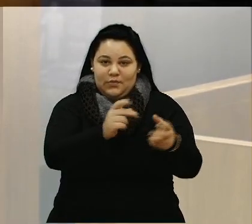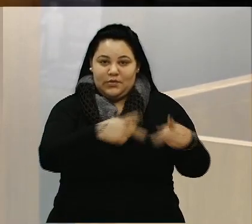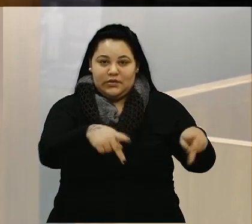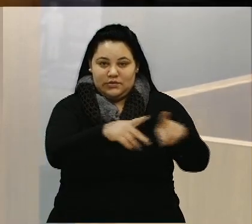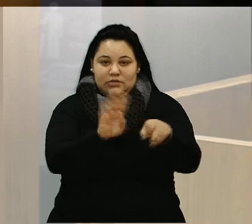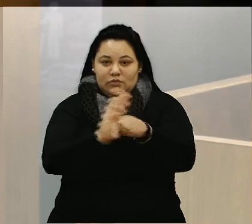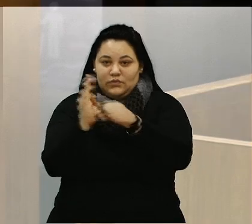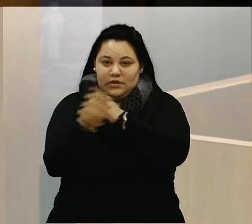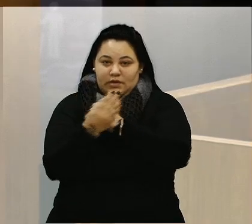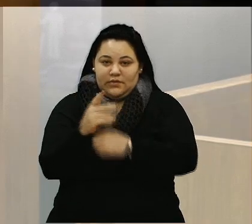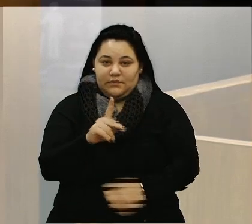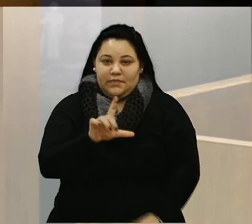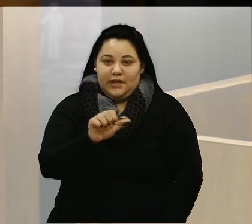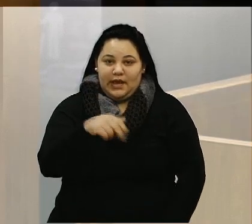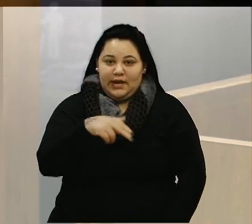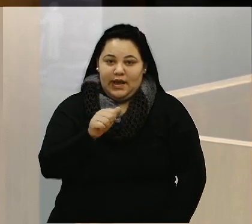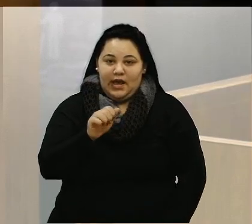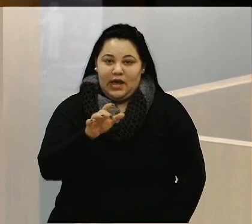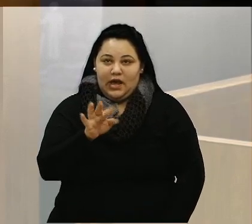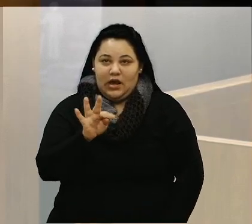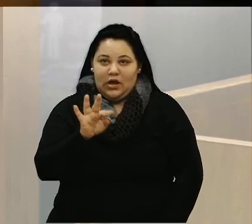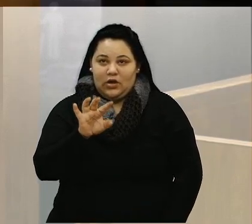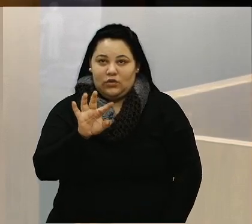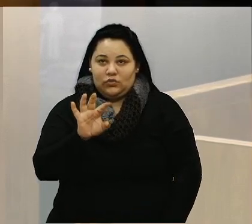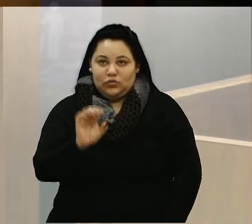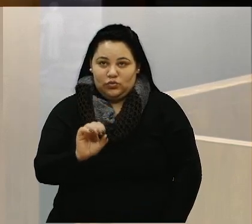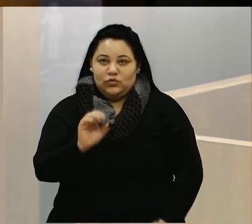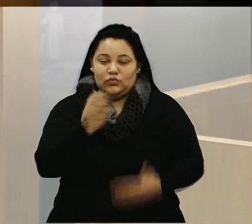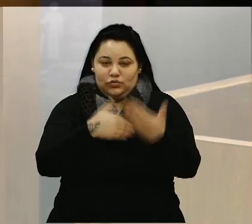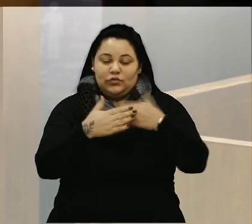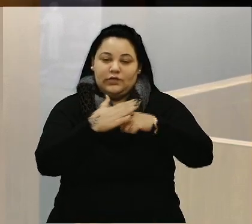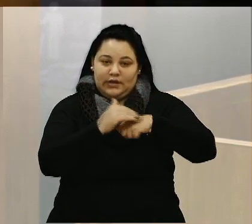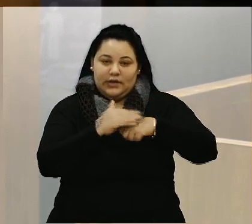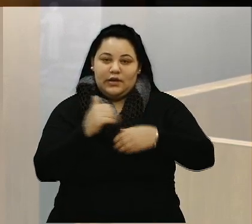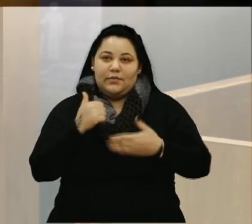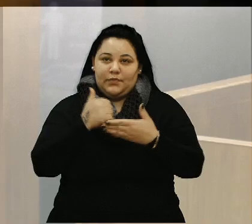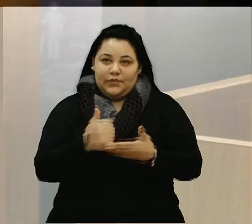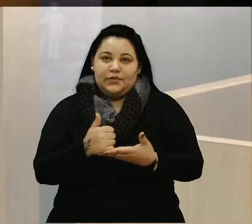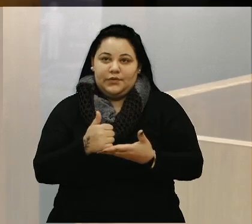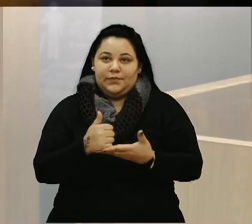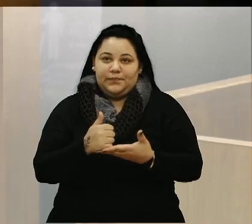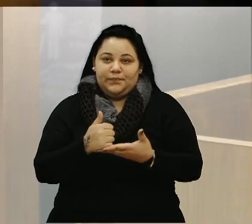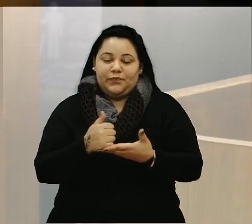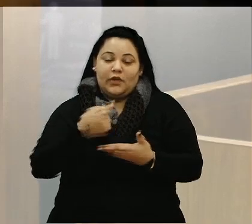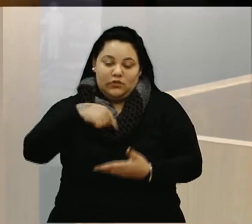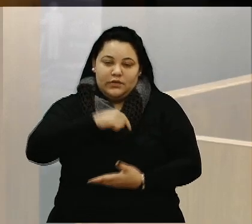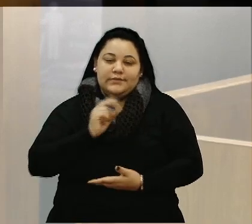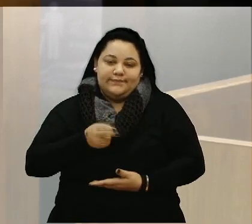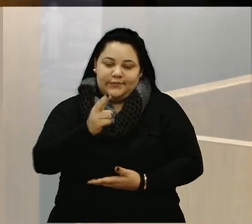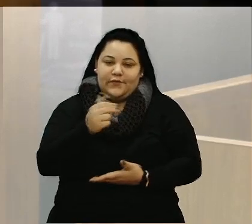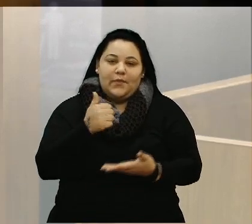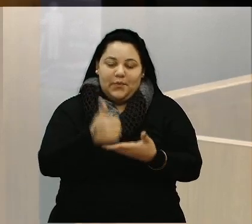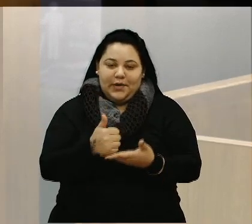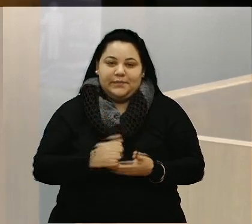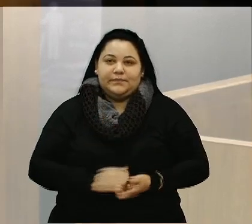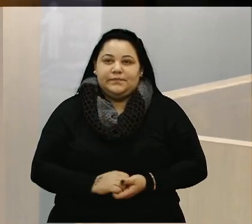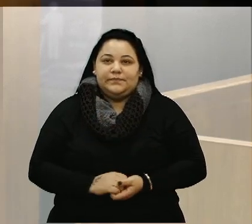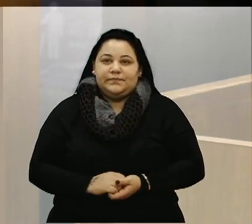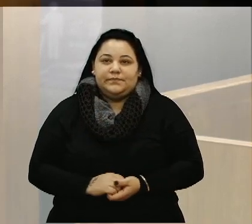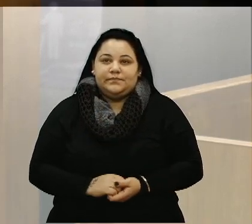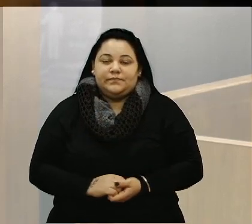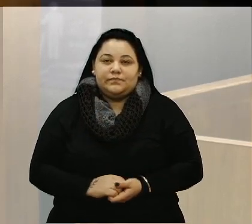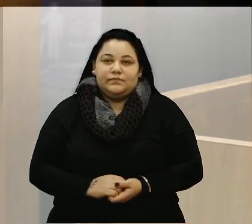Planalto, tem toda a nossa consideração e apoio, conte com a gente sempre que for preciso. Declaração de líder bancada